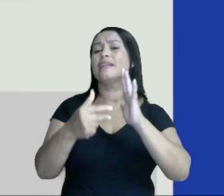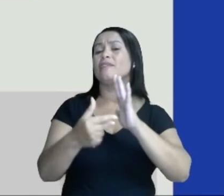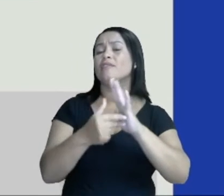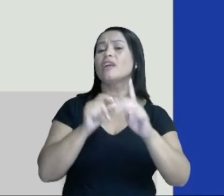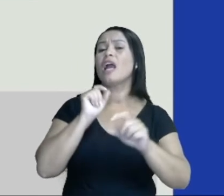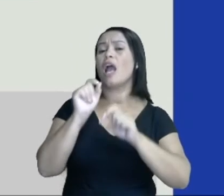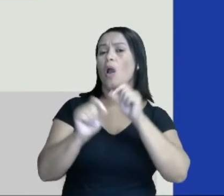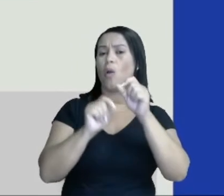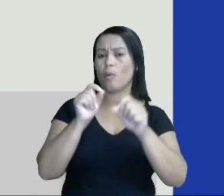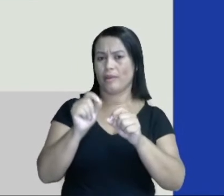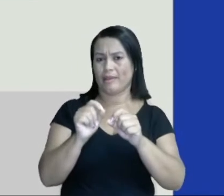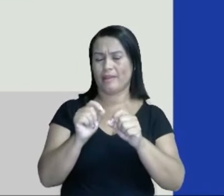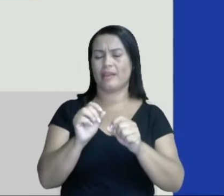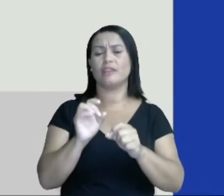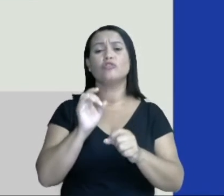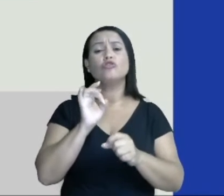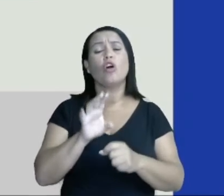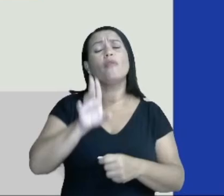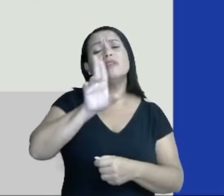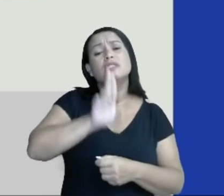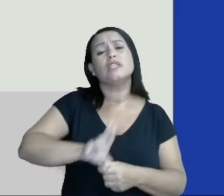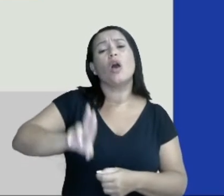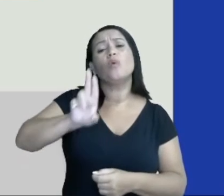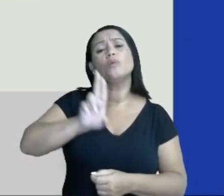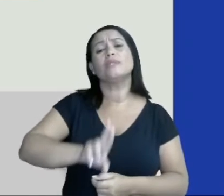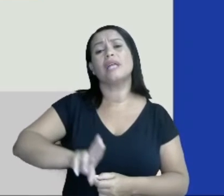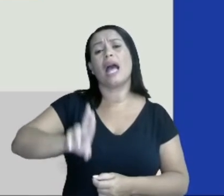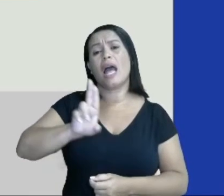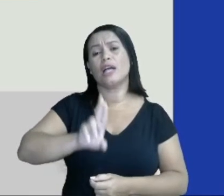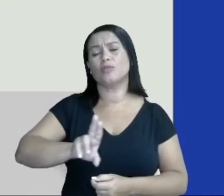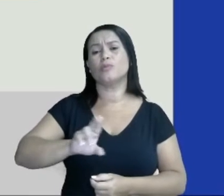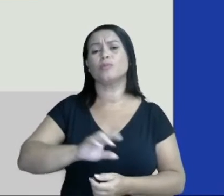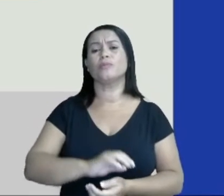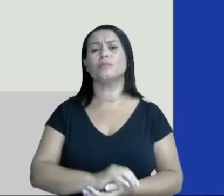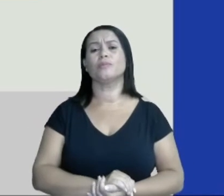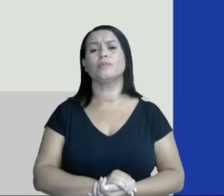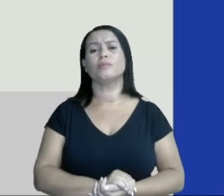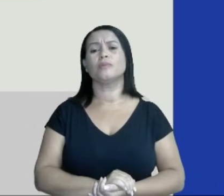que aí o leísmo só vai ser utilizado